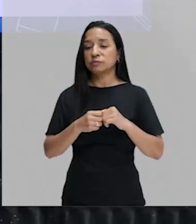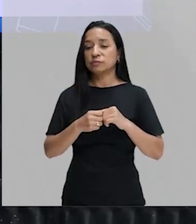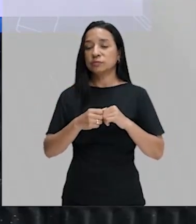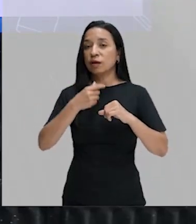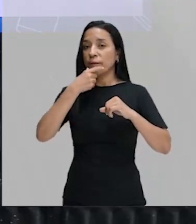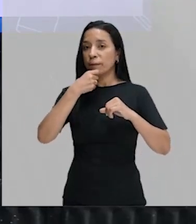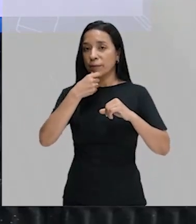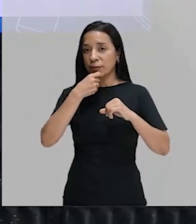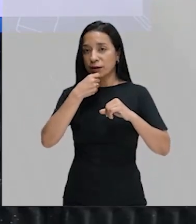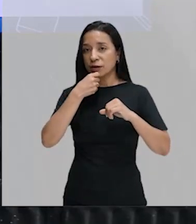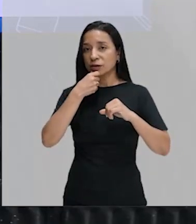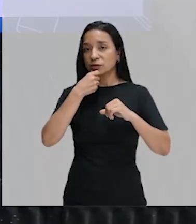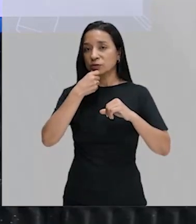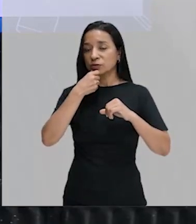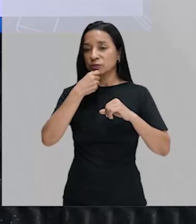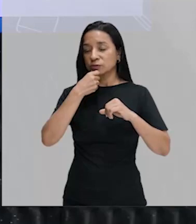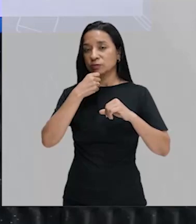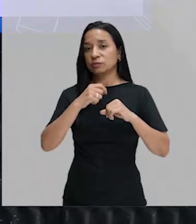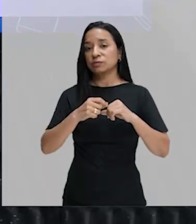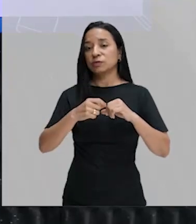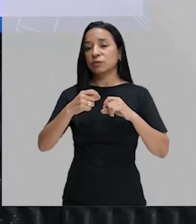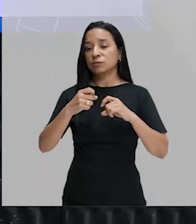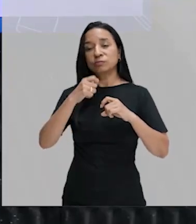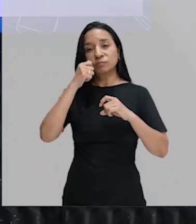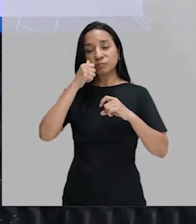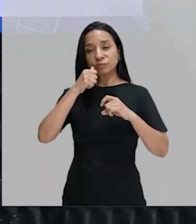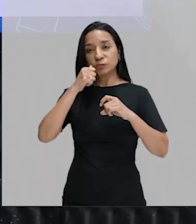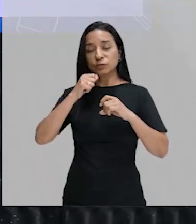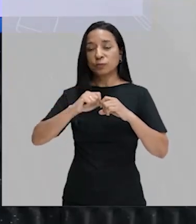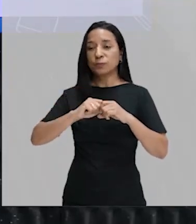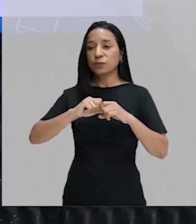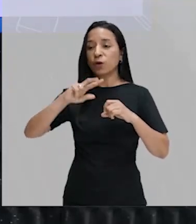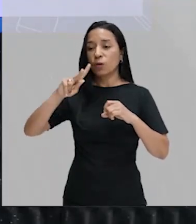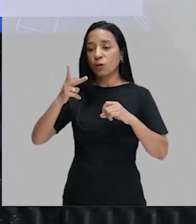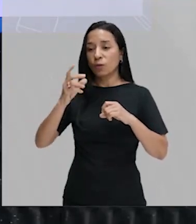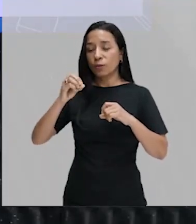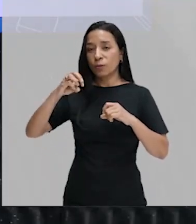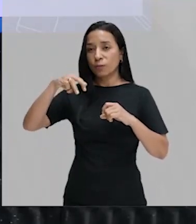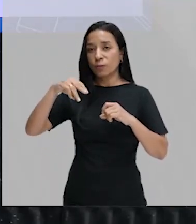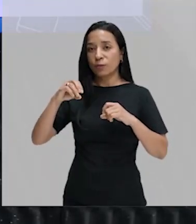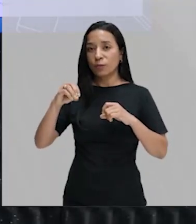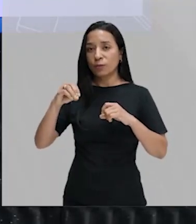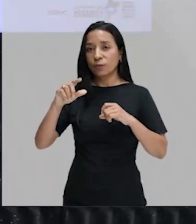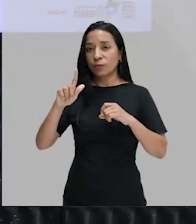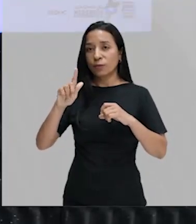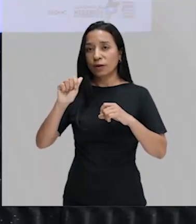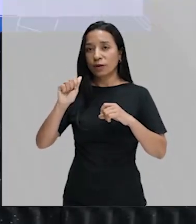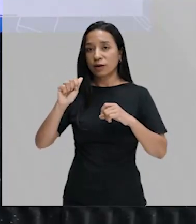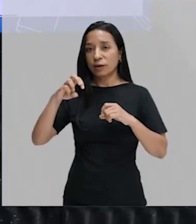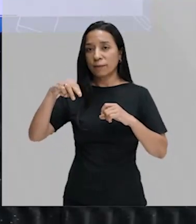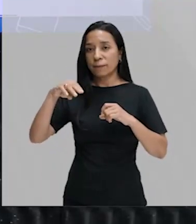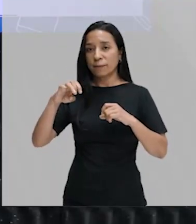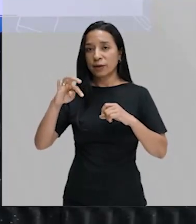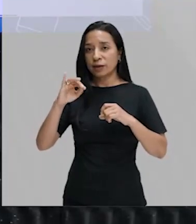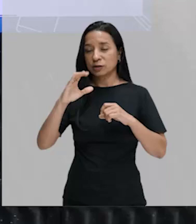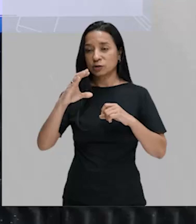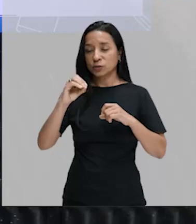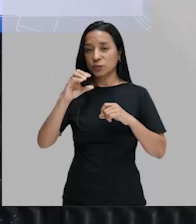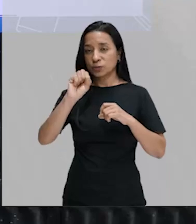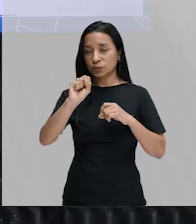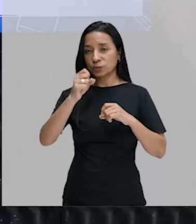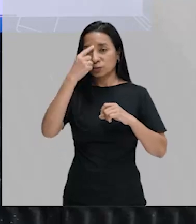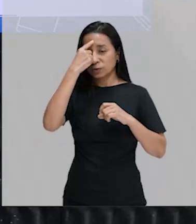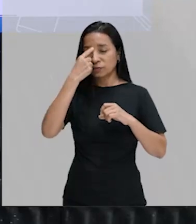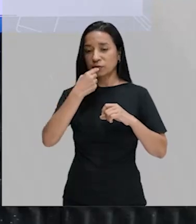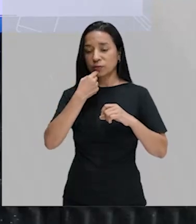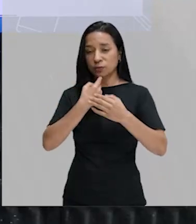eles são considerados o sexo homogamético, como eu posso observar lá naquela primeira figura que eu apresentei aqui para vocês.